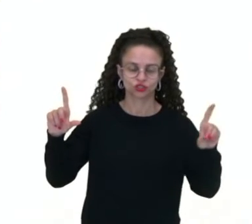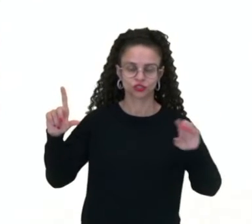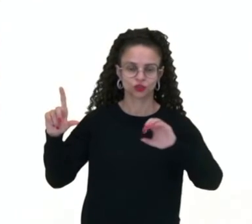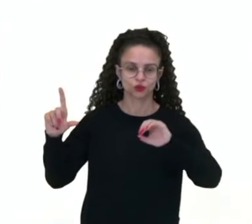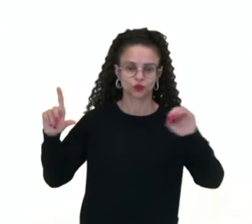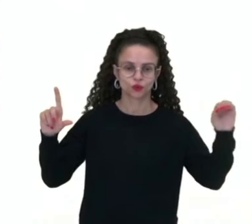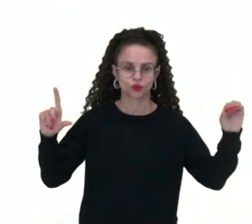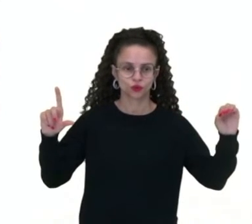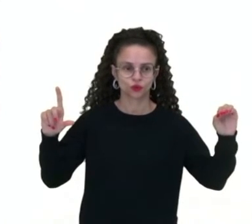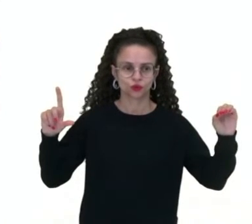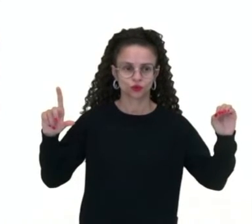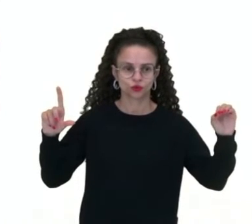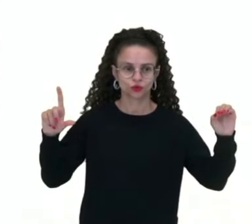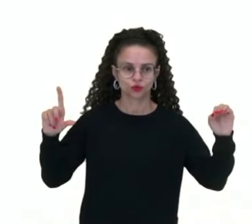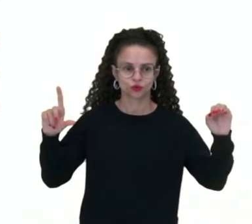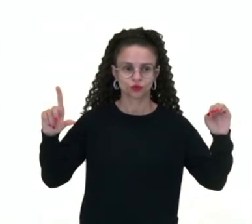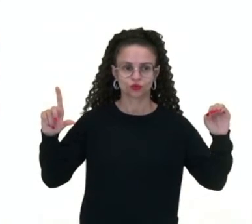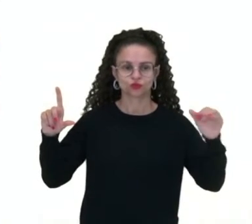lado,